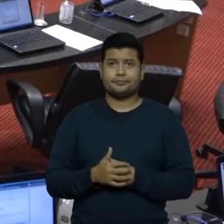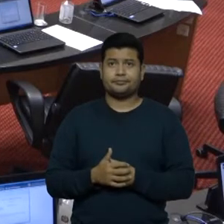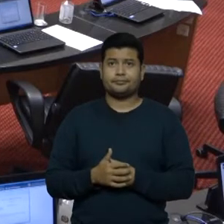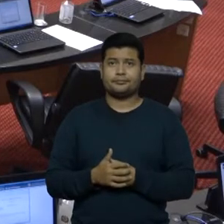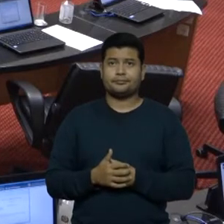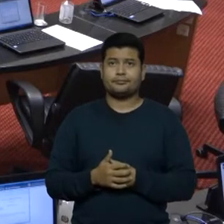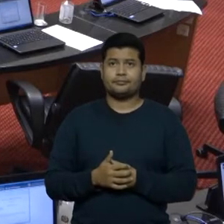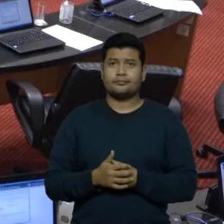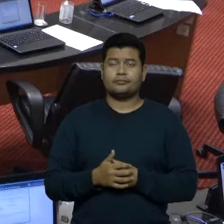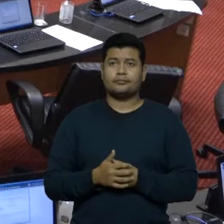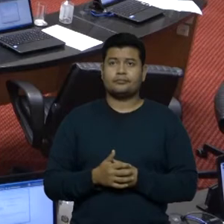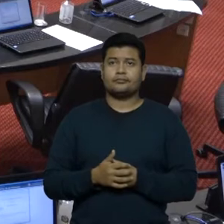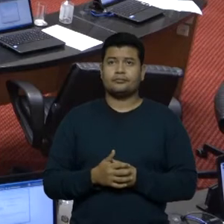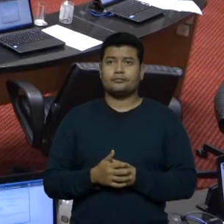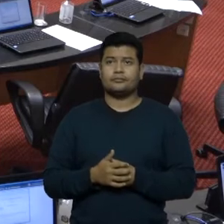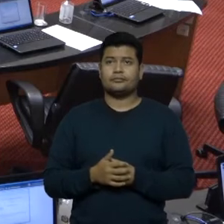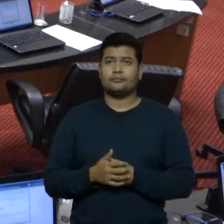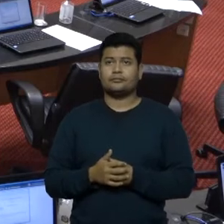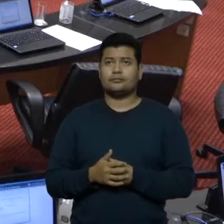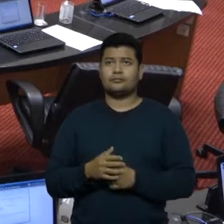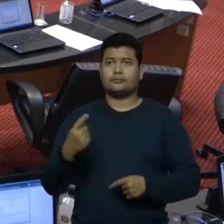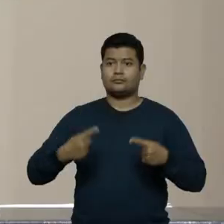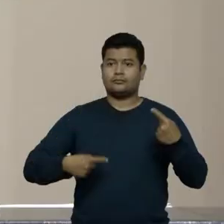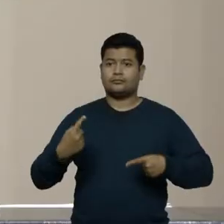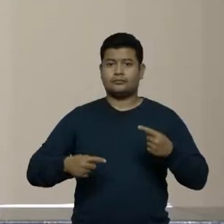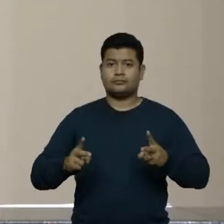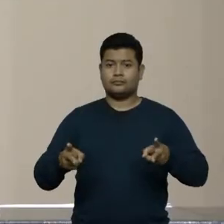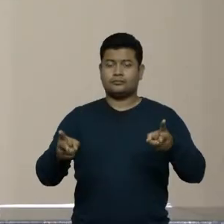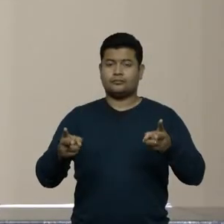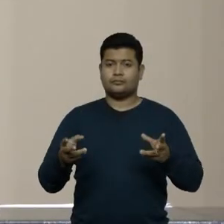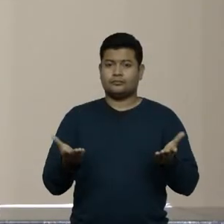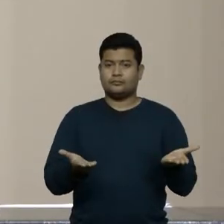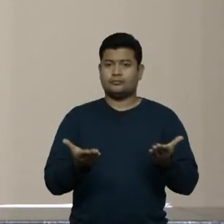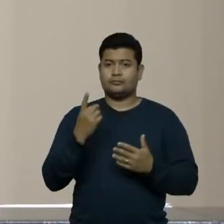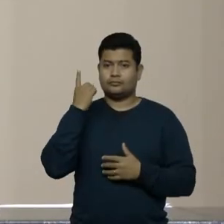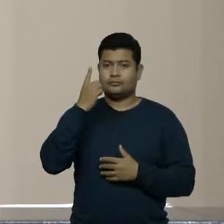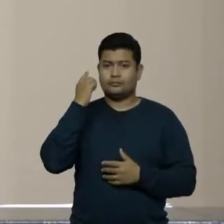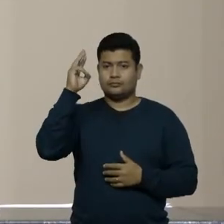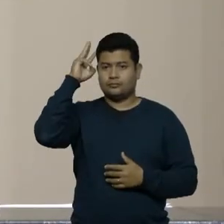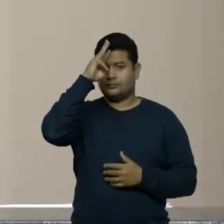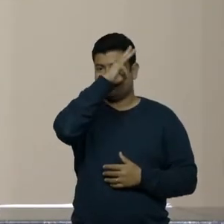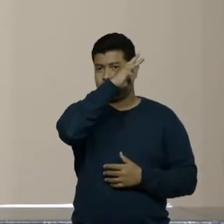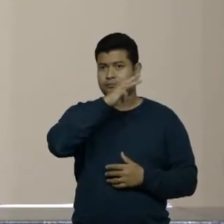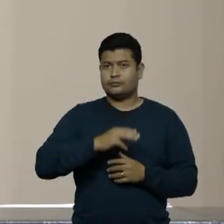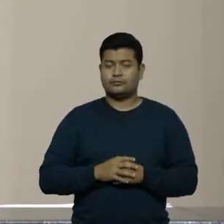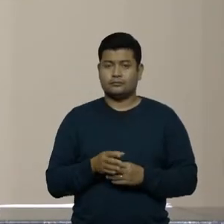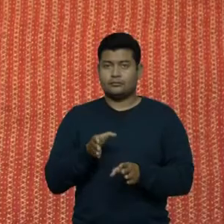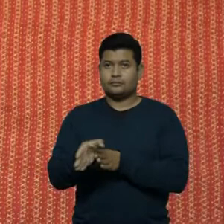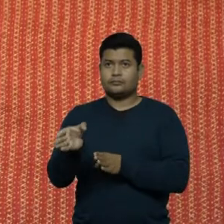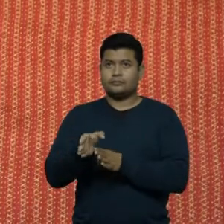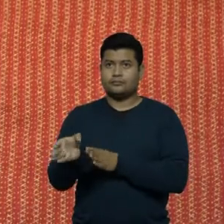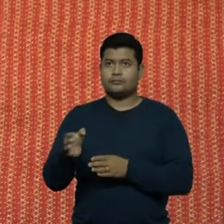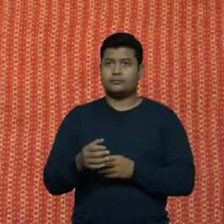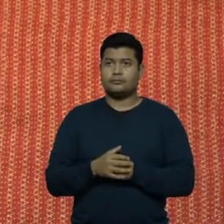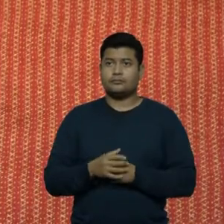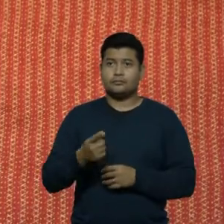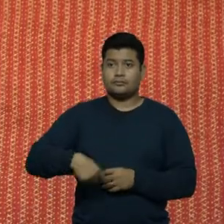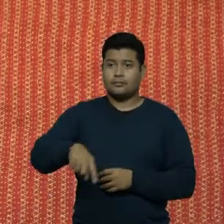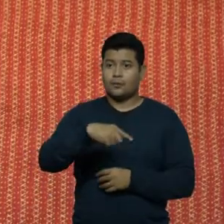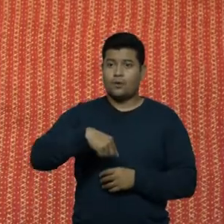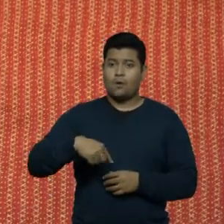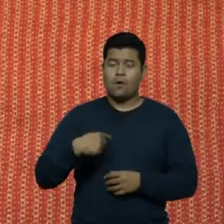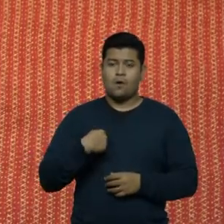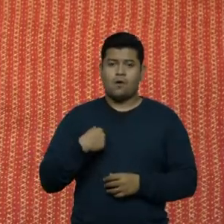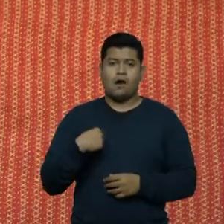enquanto consecutivo enquanto o conceito da palavra ao Deputado Leifert para encaminhamento resultado nós estamos